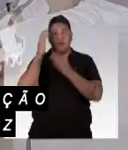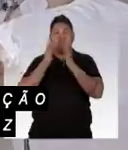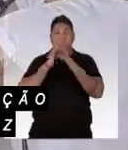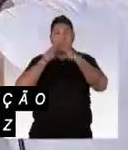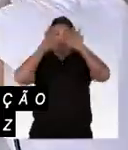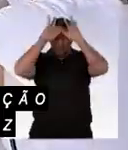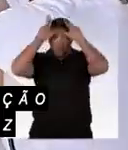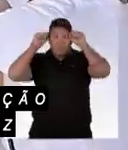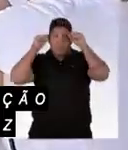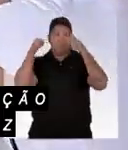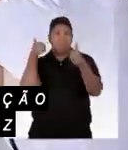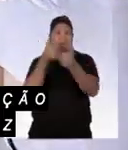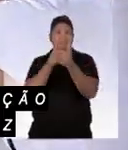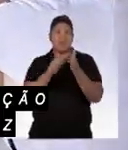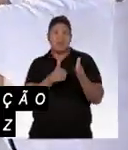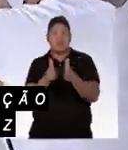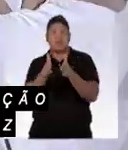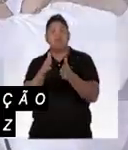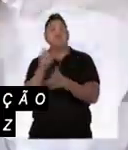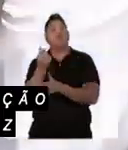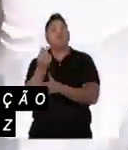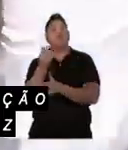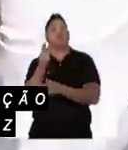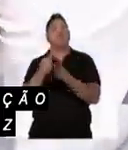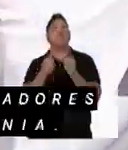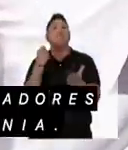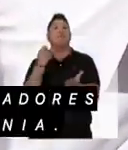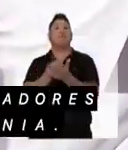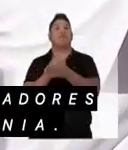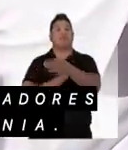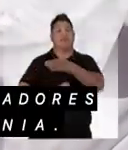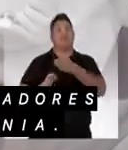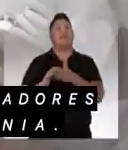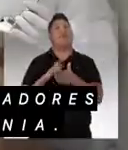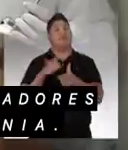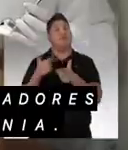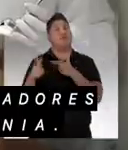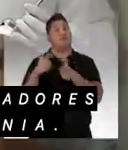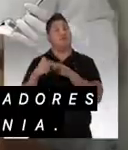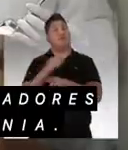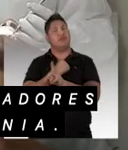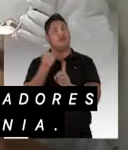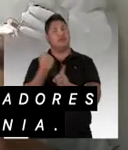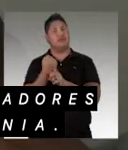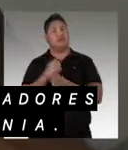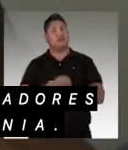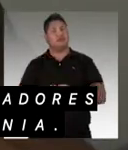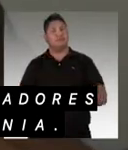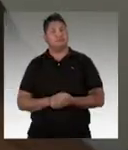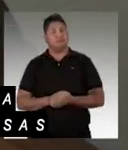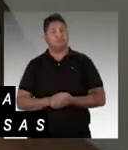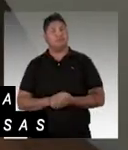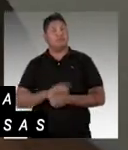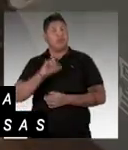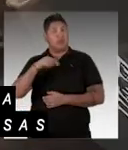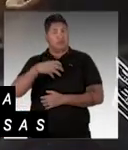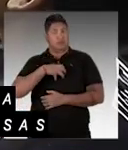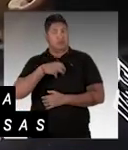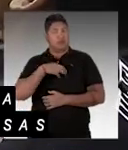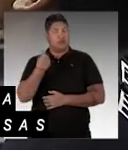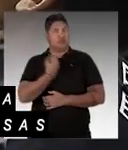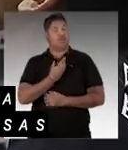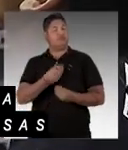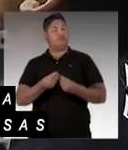à Congregação Franciscana, que faz os atendimentos de moradores ribeirinhos na Amazônia. O dinheiro veio da indenização